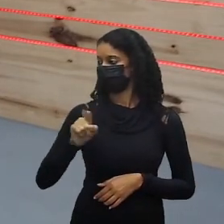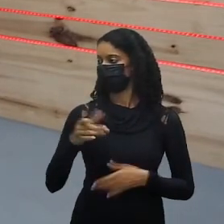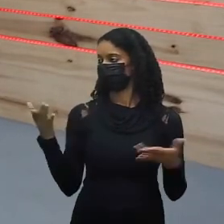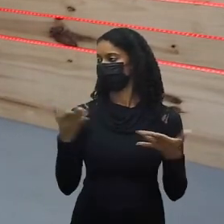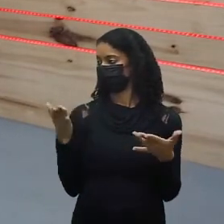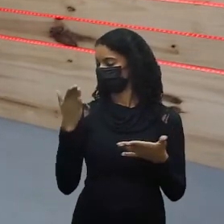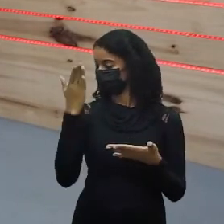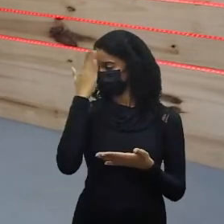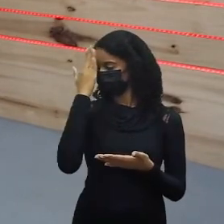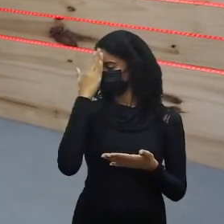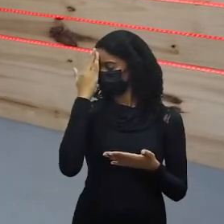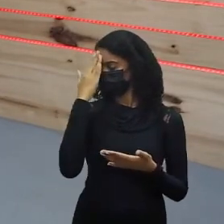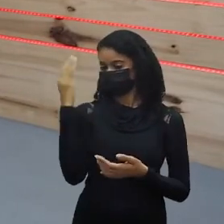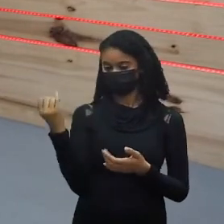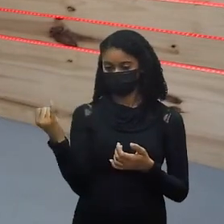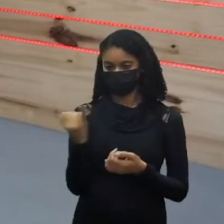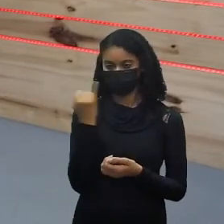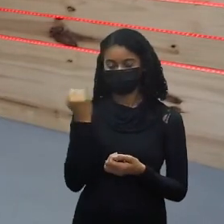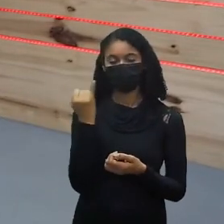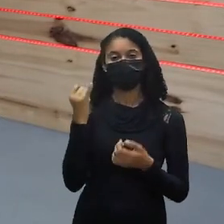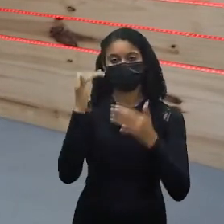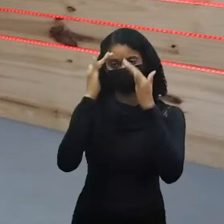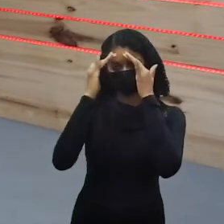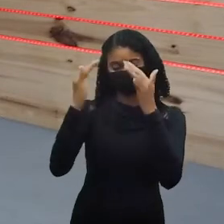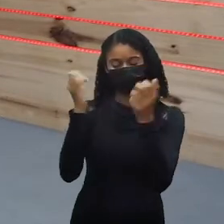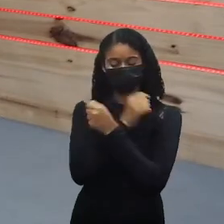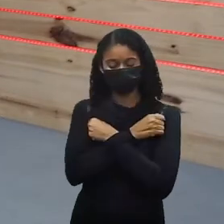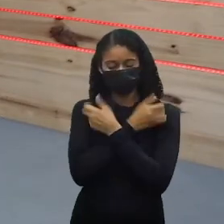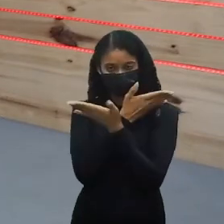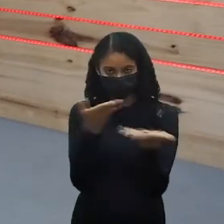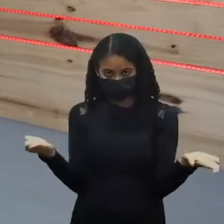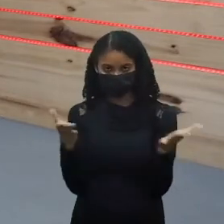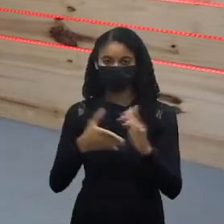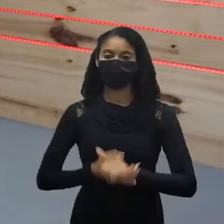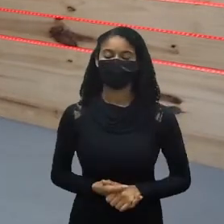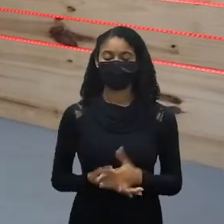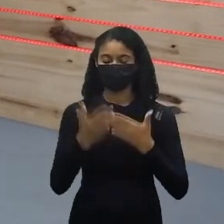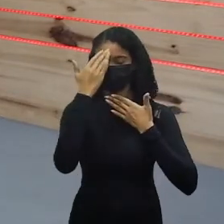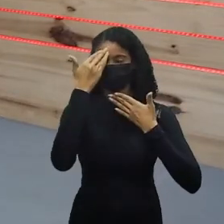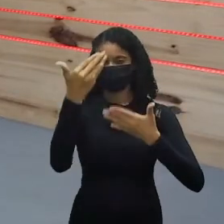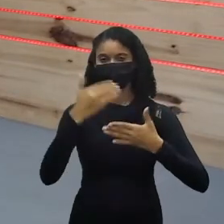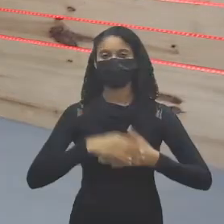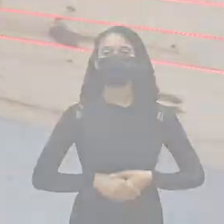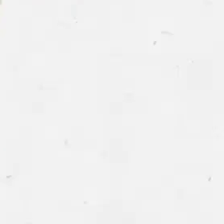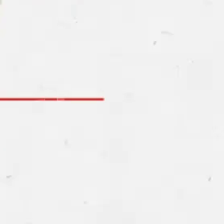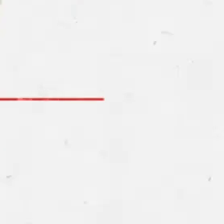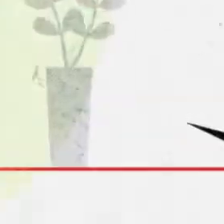importante o respeito. Um forte abraço a todos vocês. Muito obrigado.